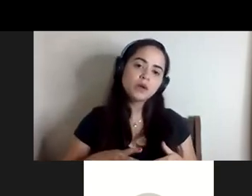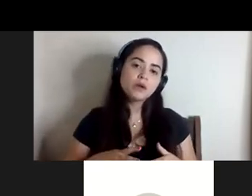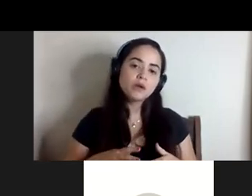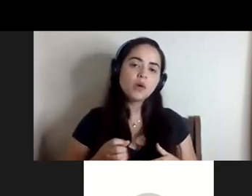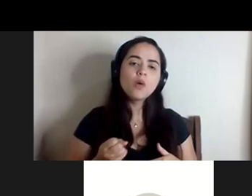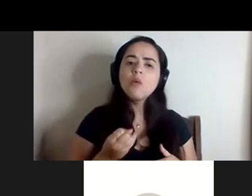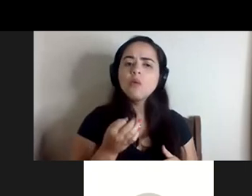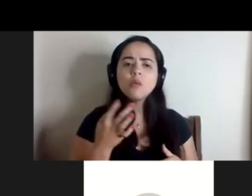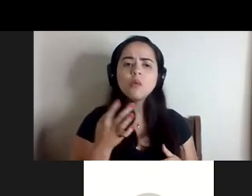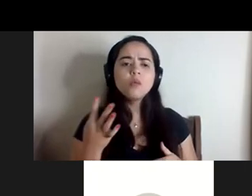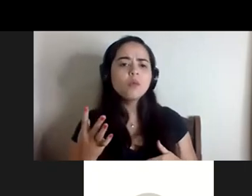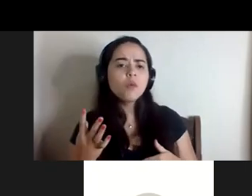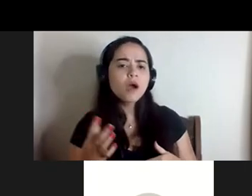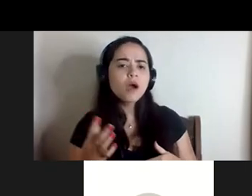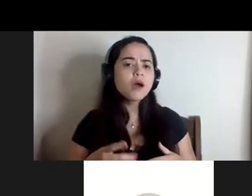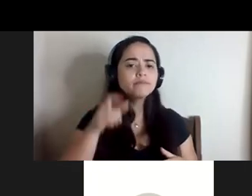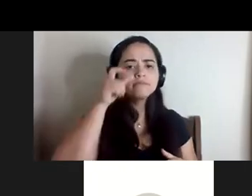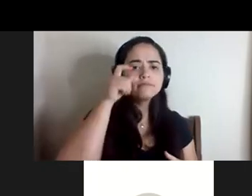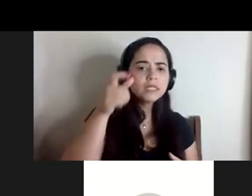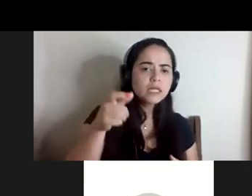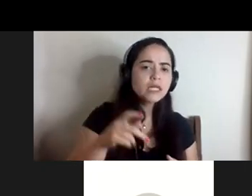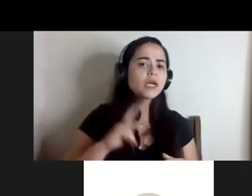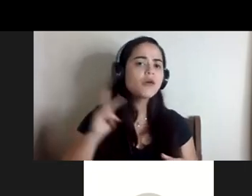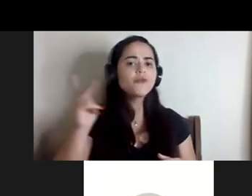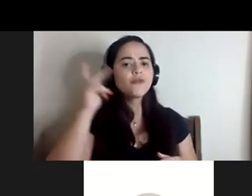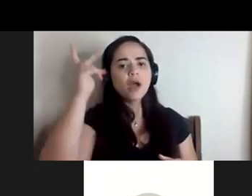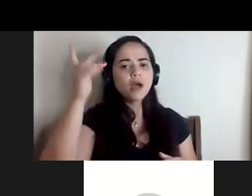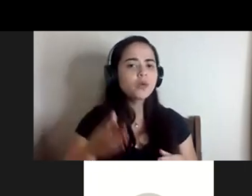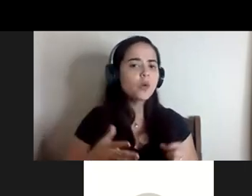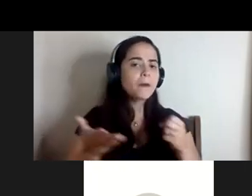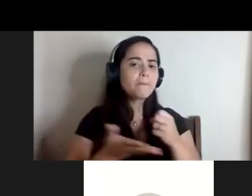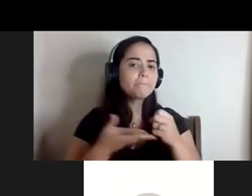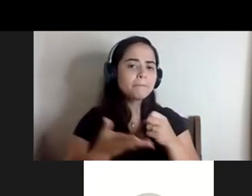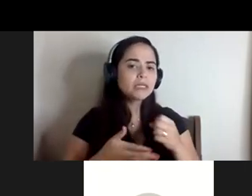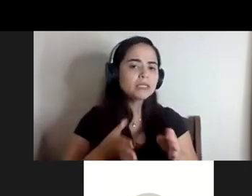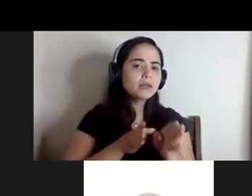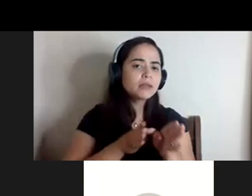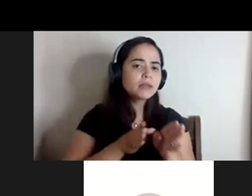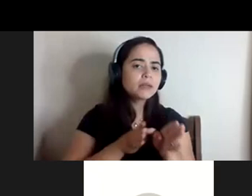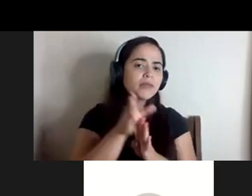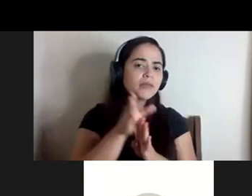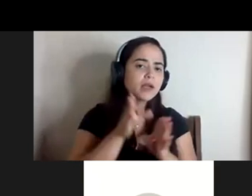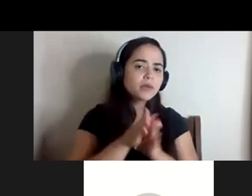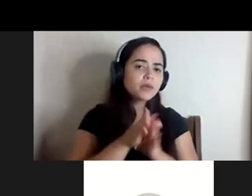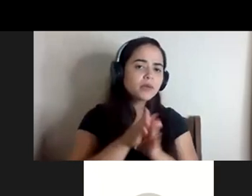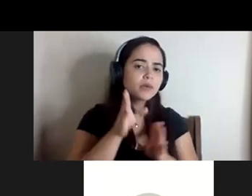os interesses, valores, princípios que orientam e